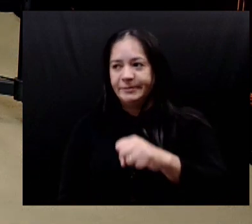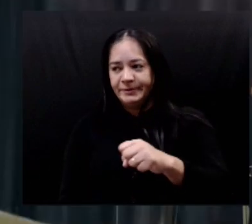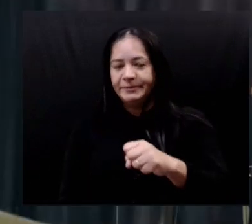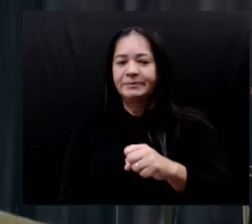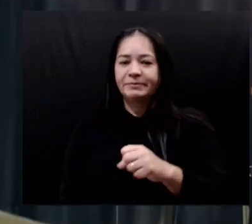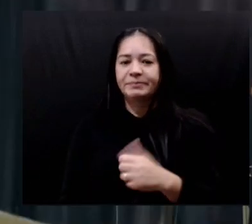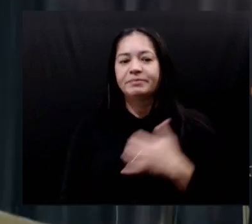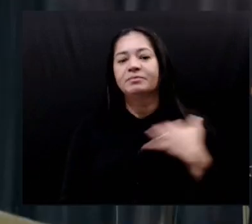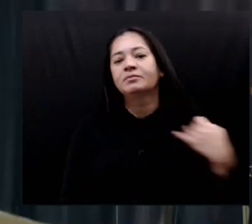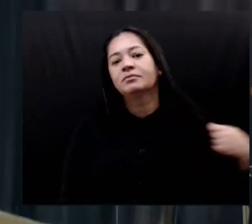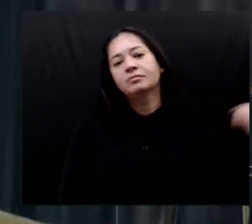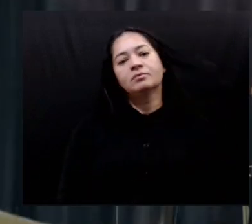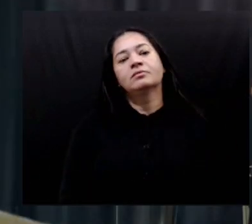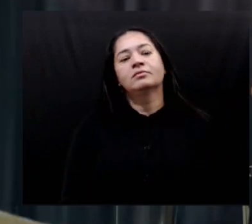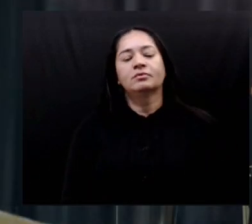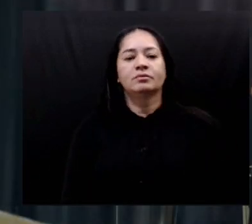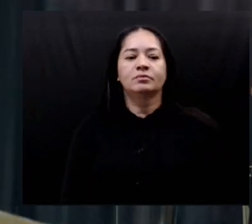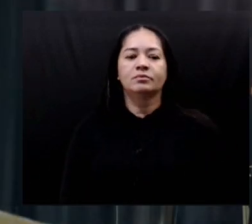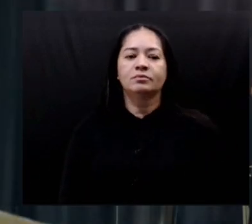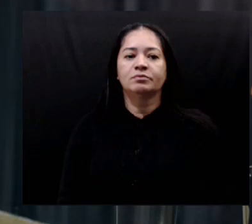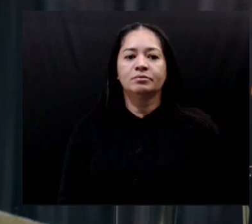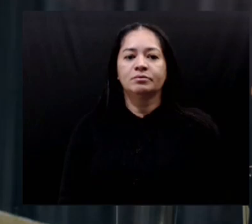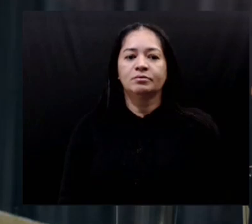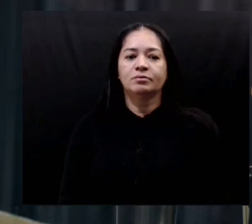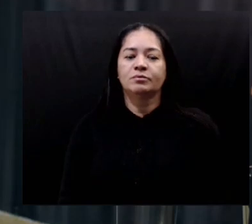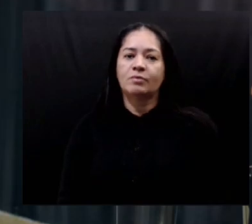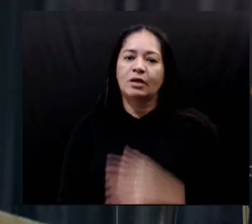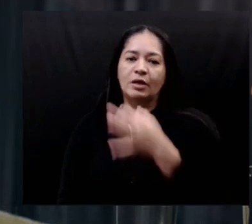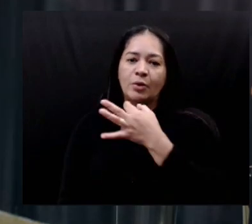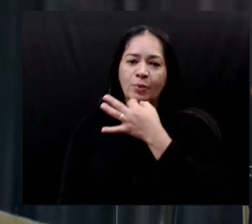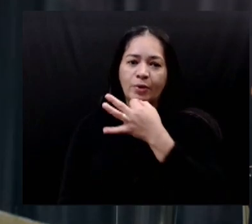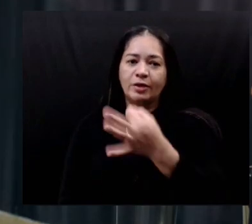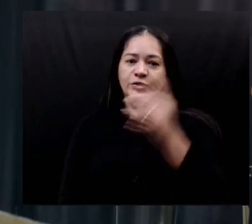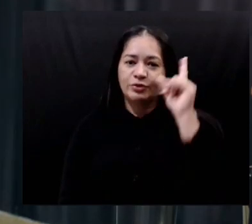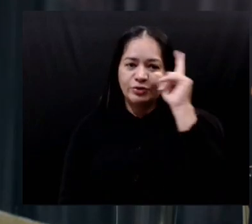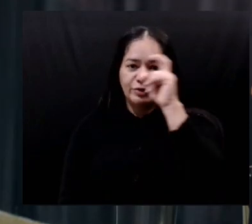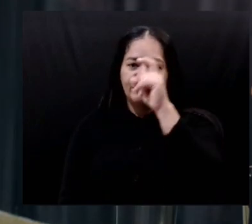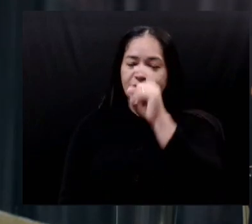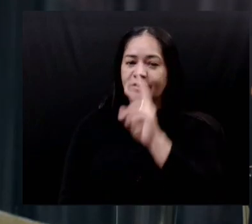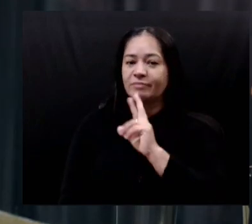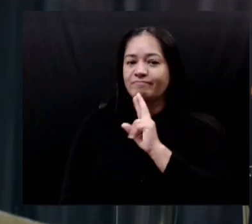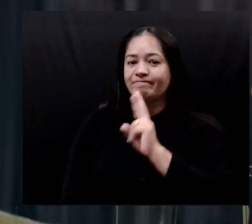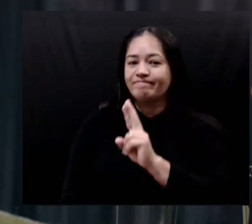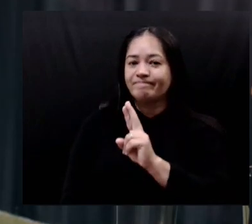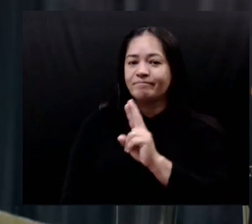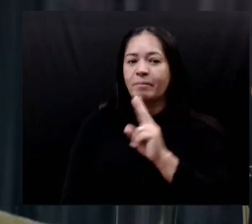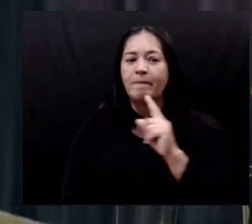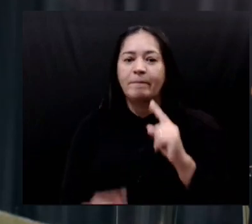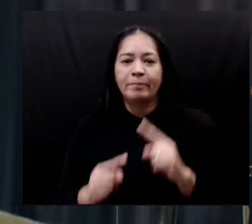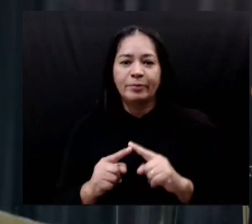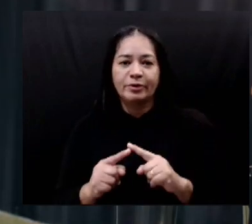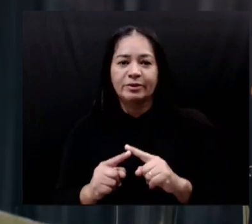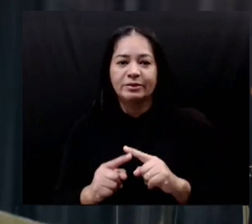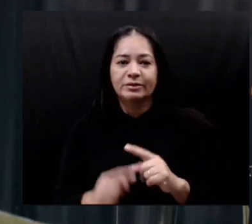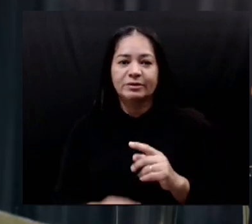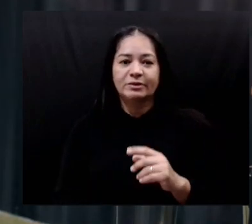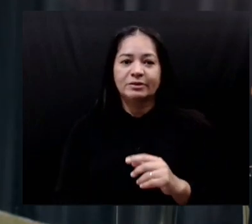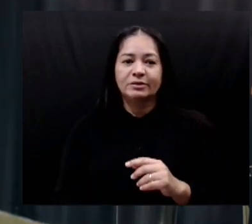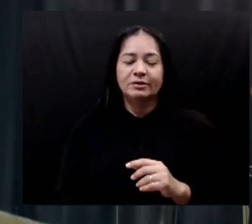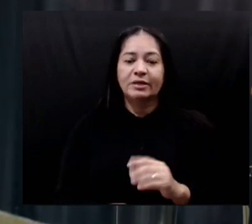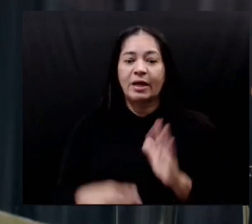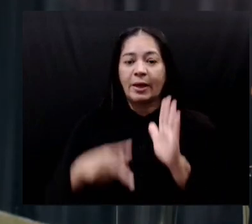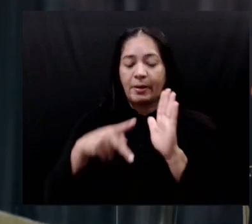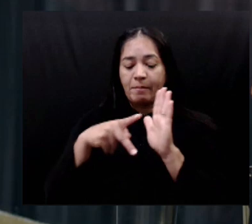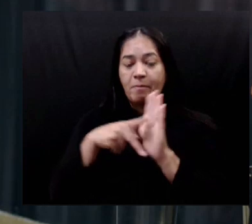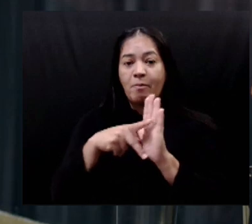Valéria? Eu acho difícil responder a pergunta, né, porque é uma coisa muito específica, né,